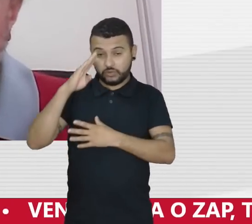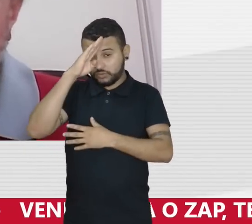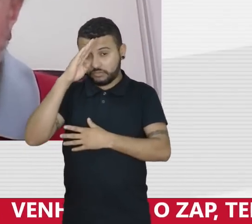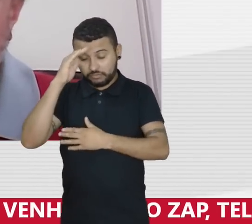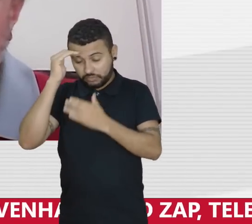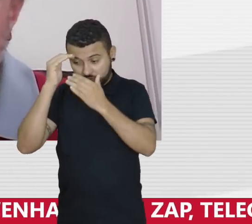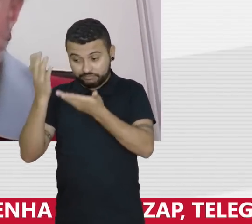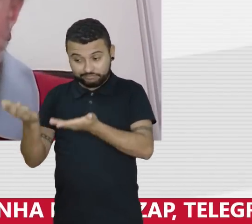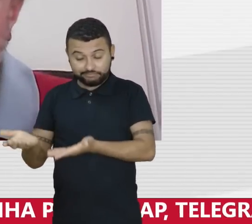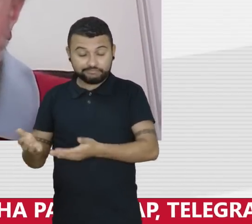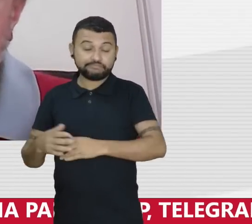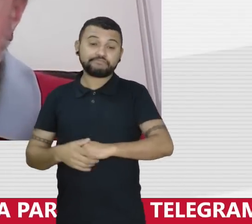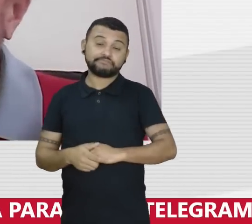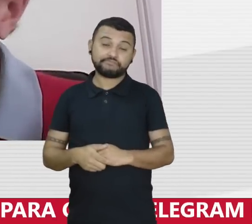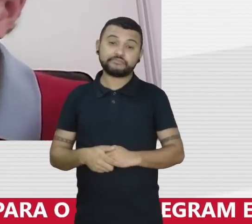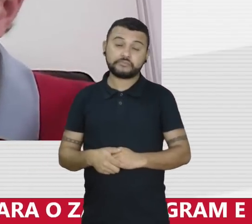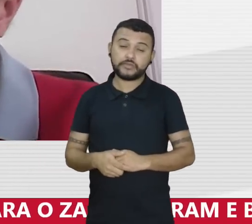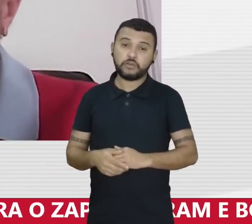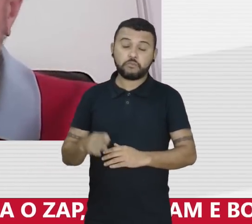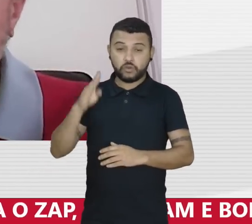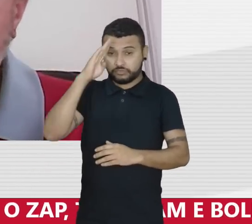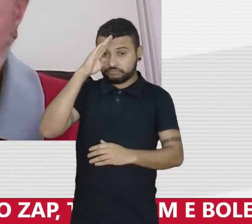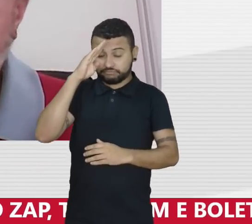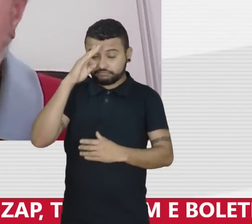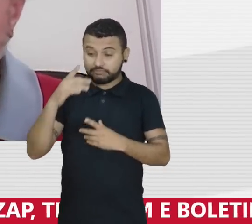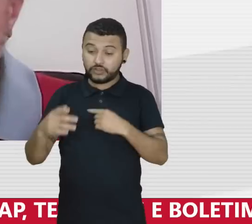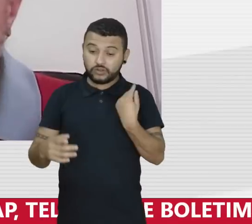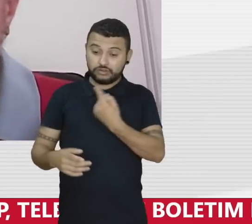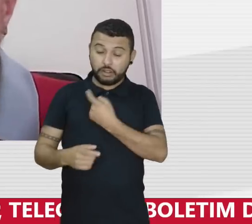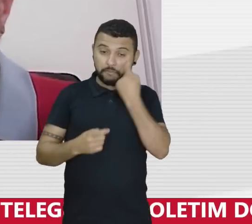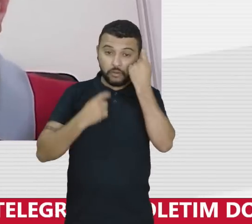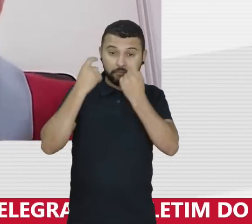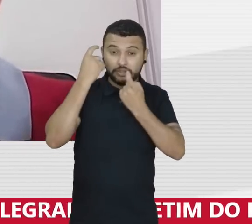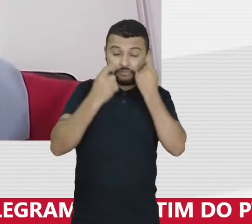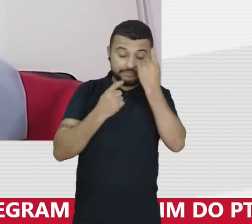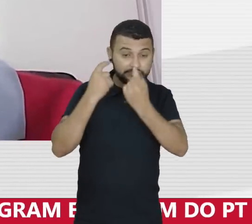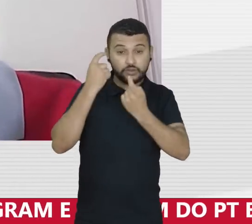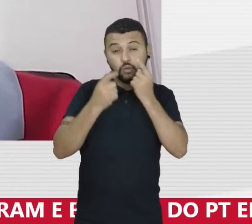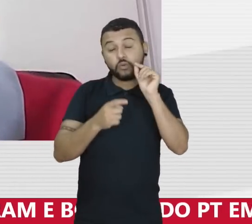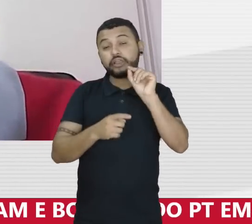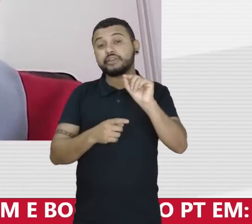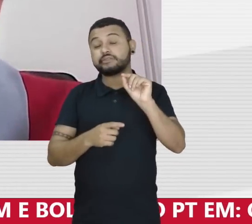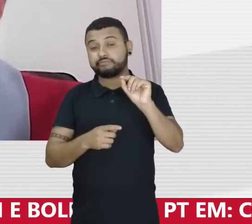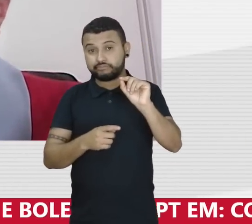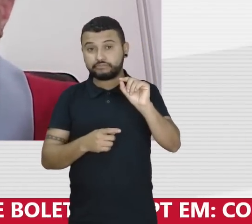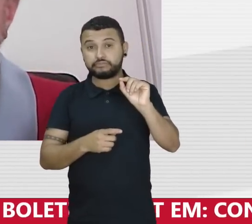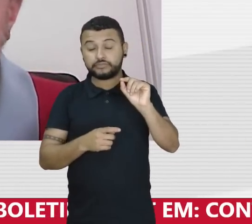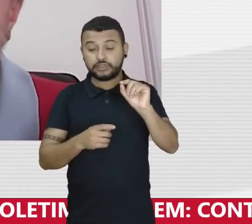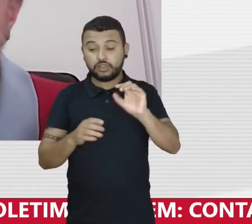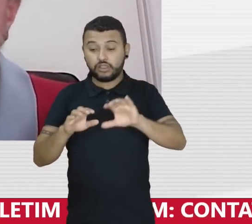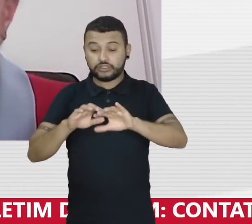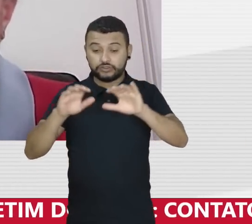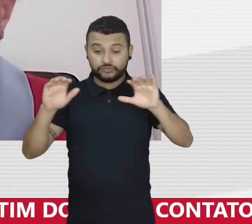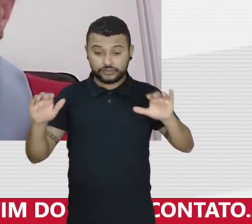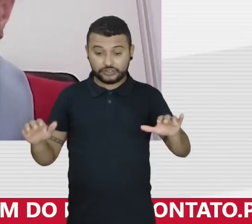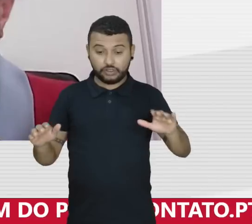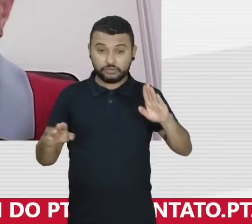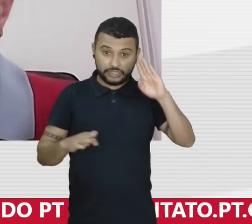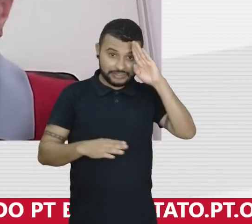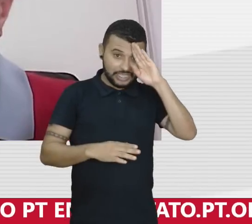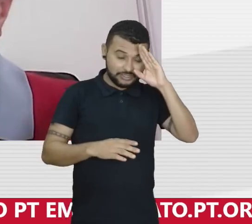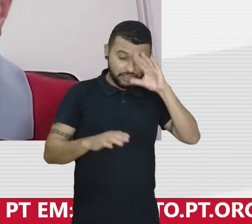Bolsonaro. E, evidentemente, que nos preocupa muito, né, que essa divisão que exista no